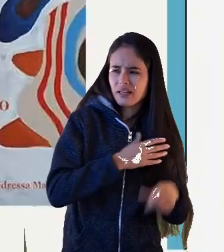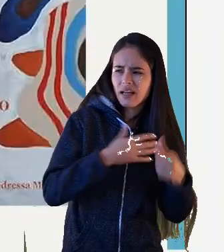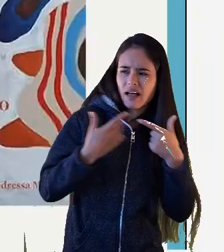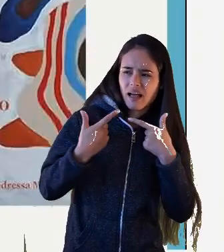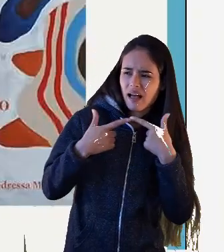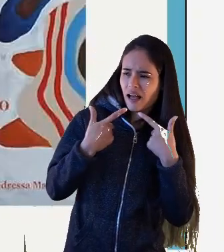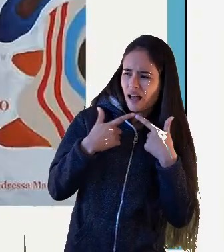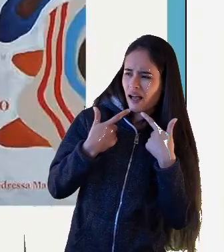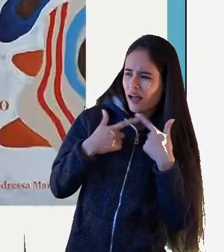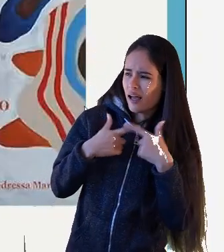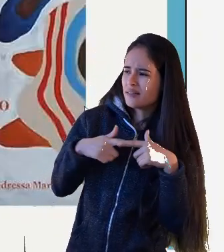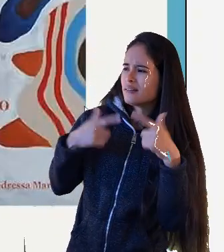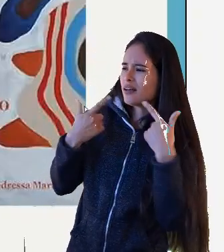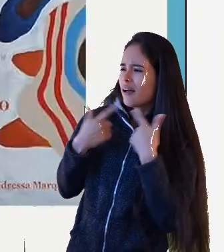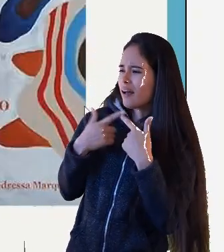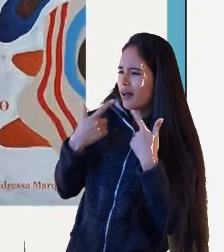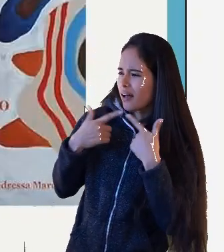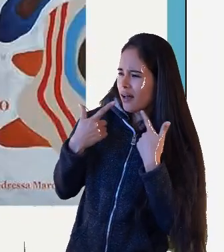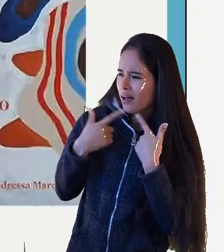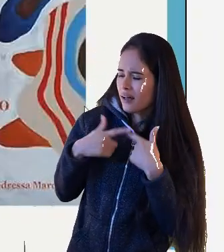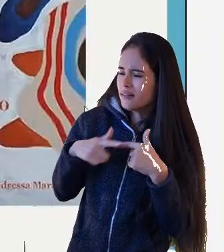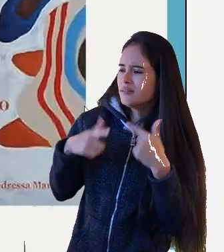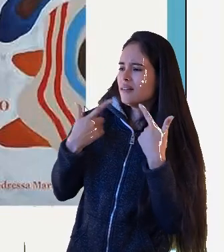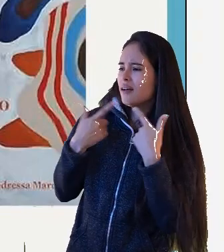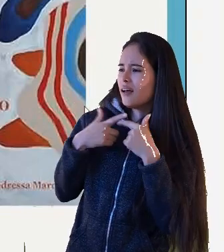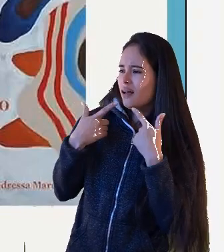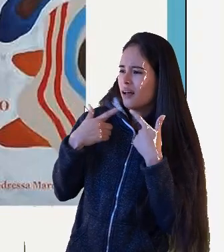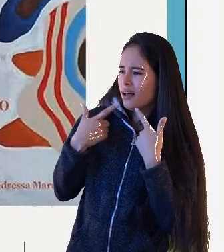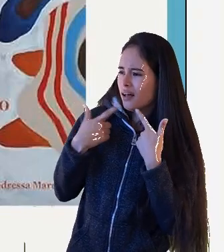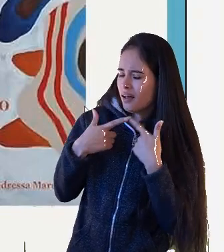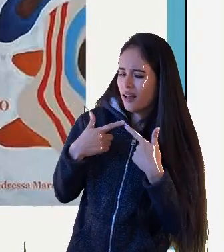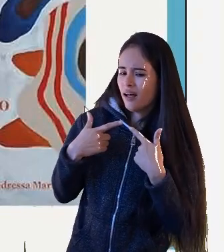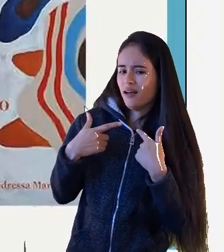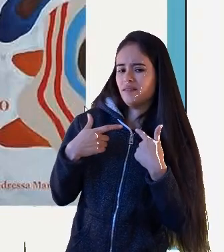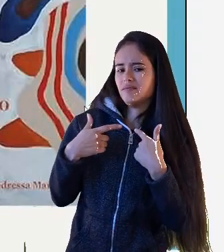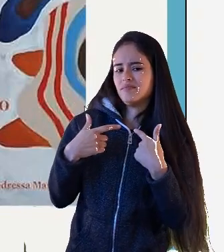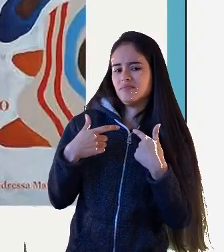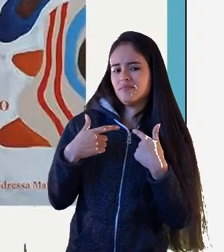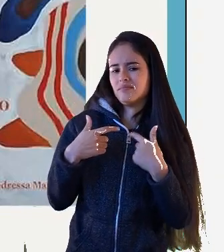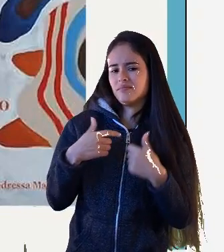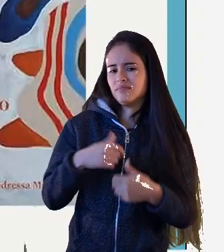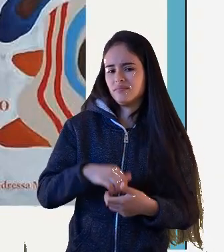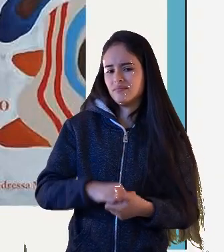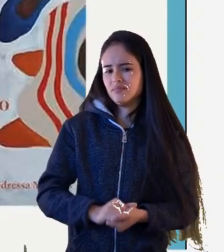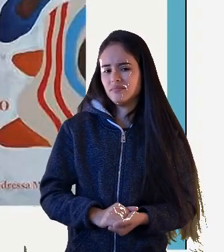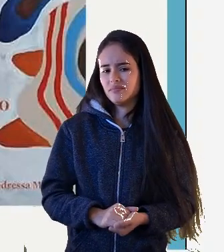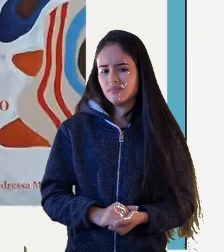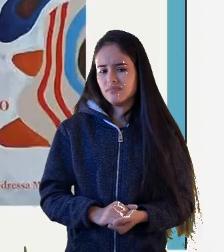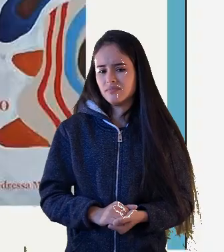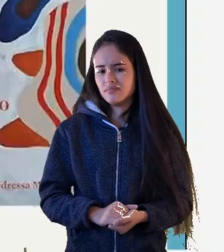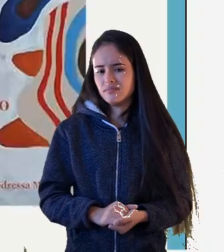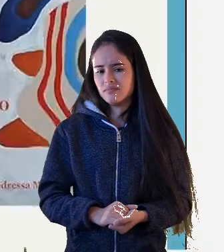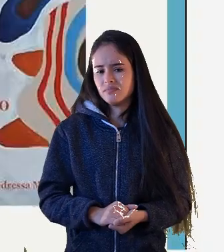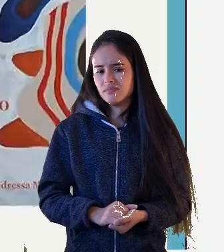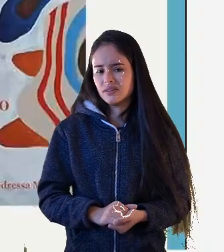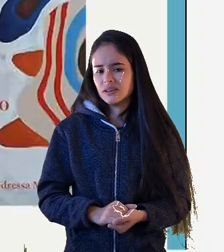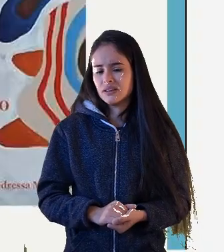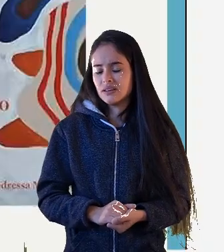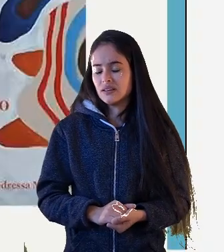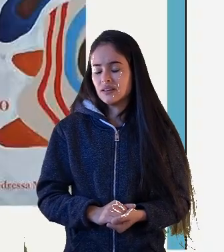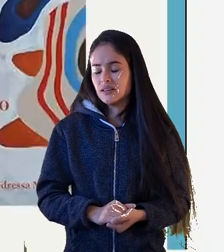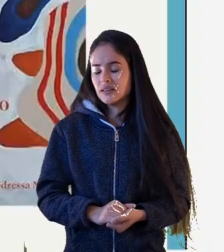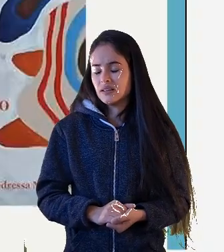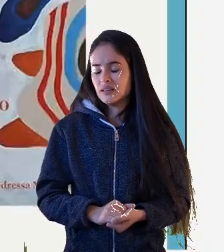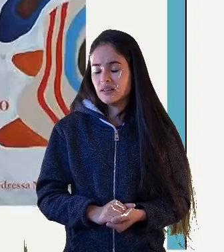personagens protagonistas cotistas. O primeiro deles é De Onde Eles Vêm, do Jefferson Tenório, que muita gente conhece